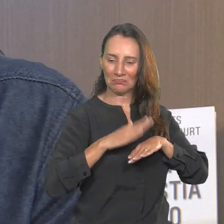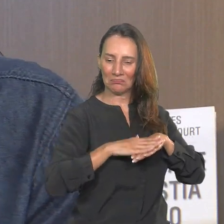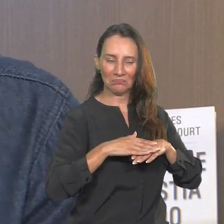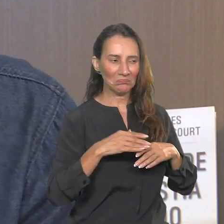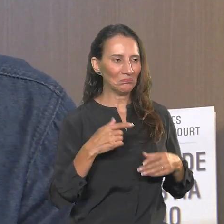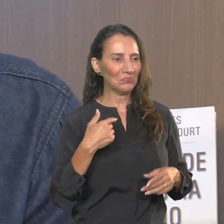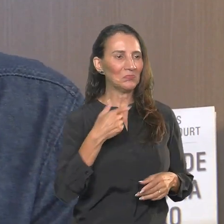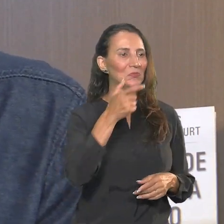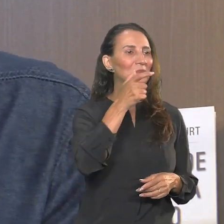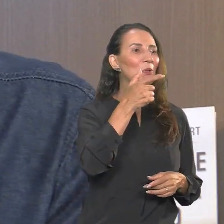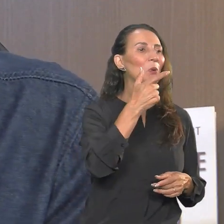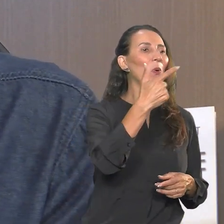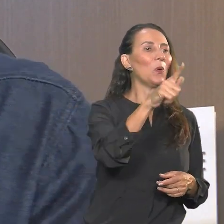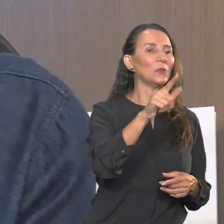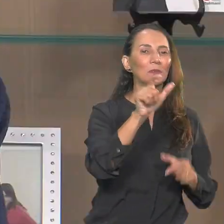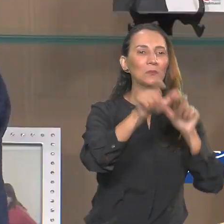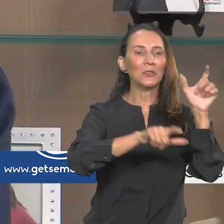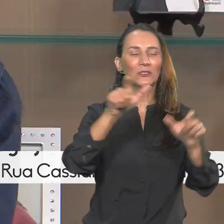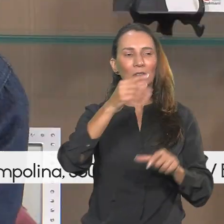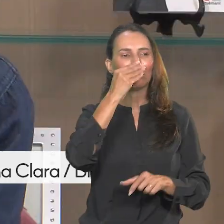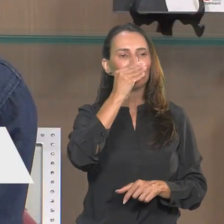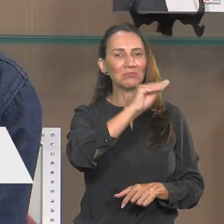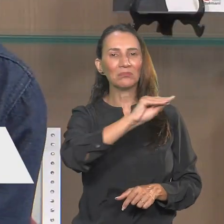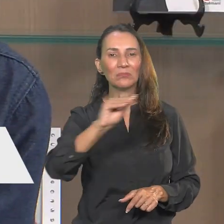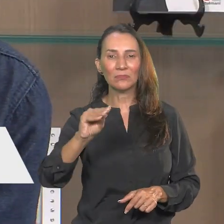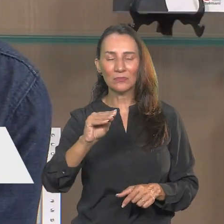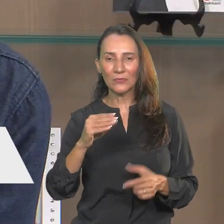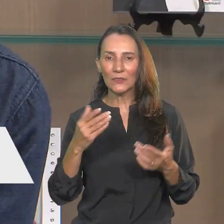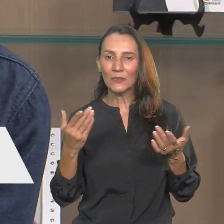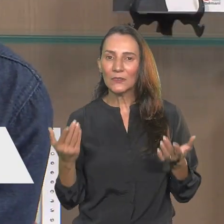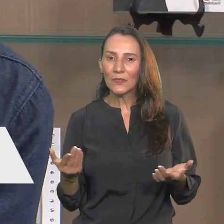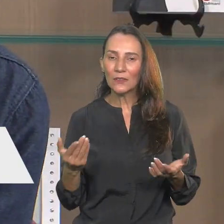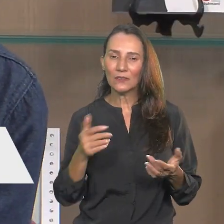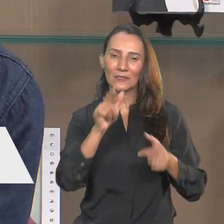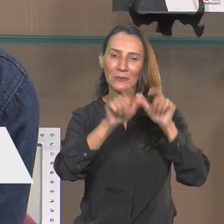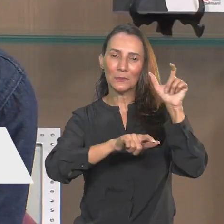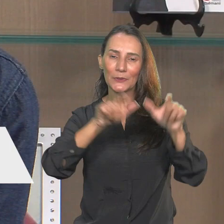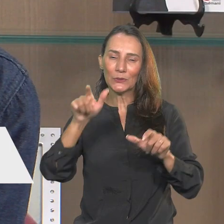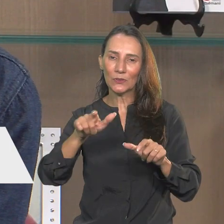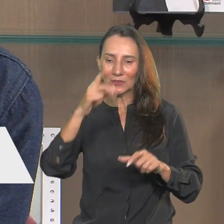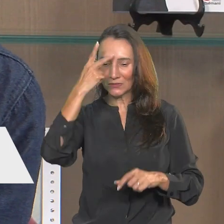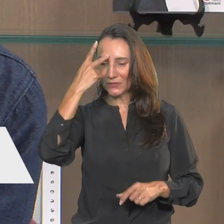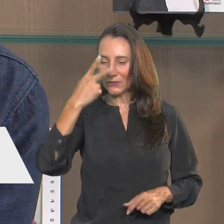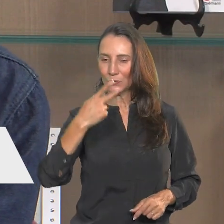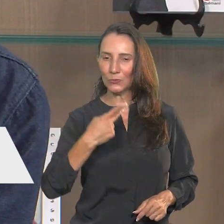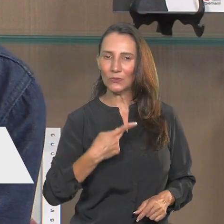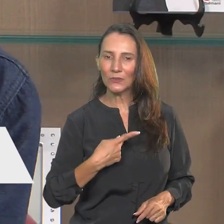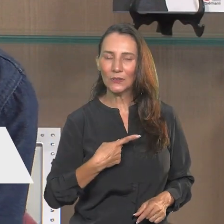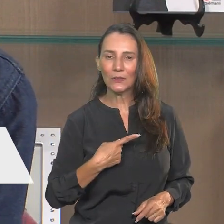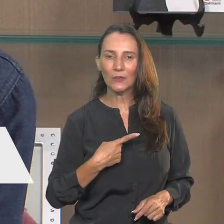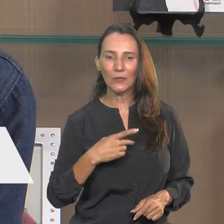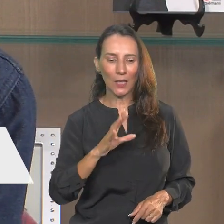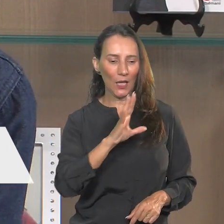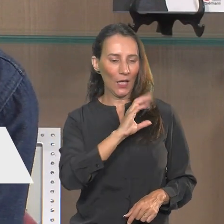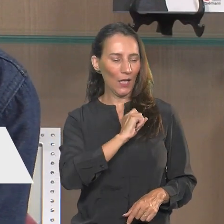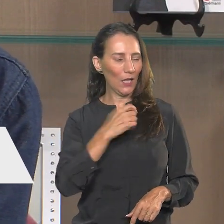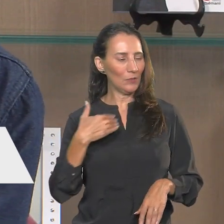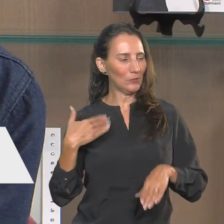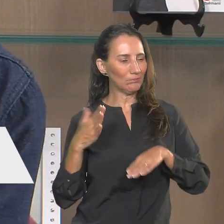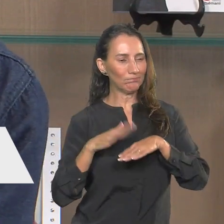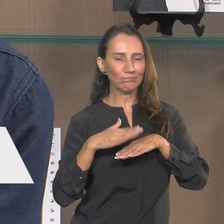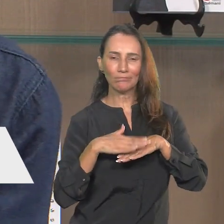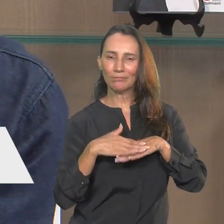interessa o que está do seu lado. Então serão egoístas, amantes de si mesmos,